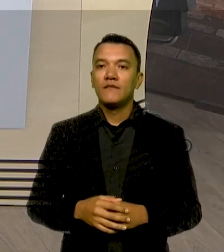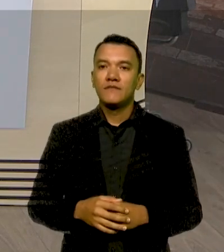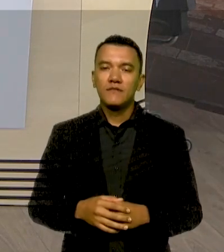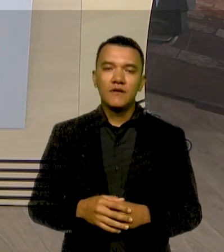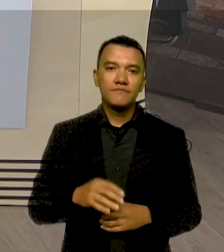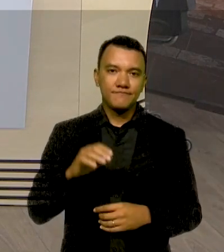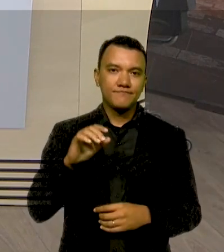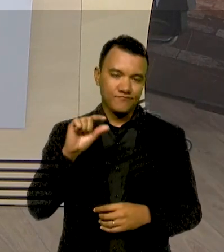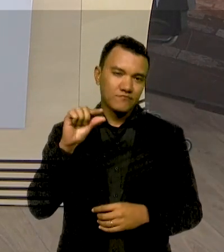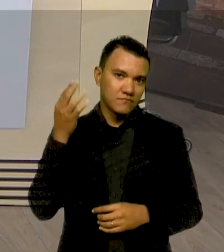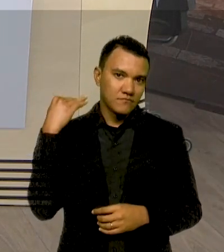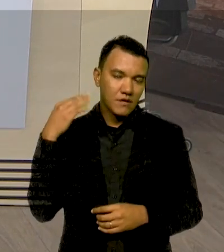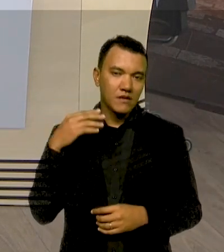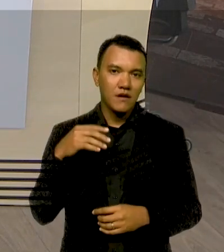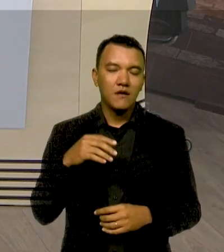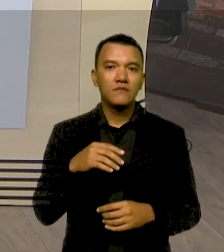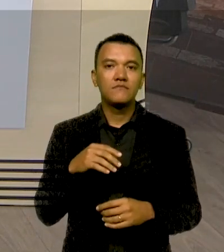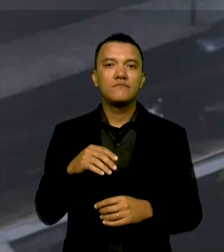educação